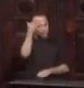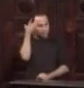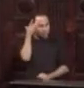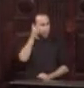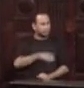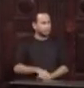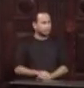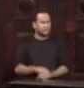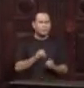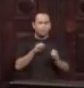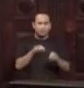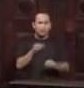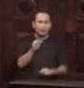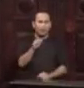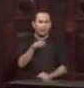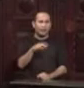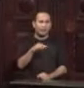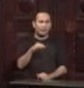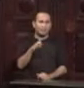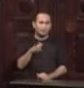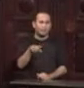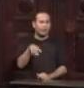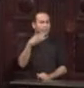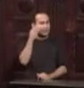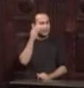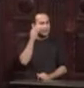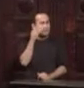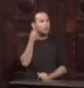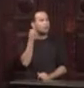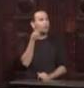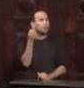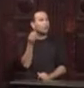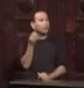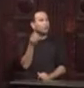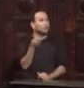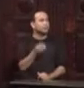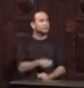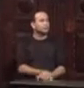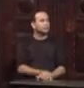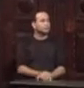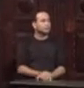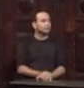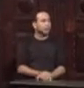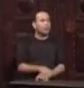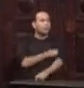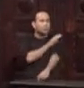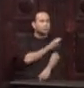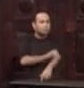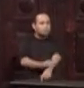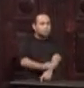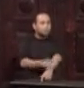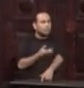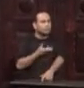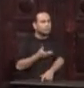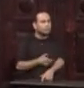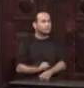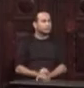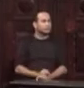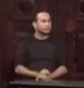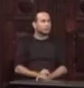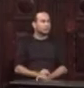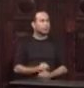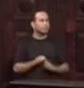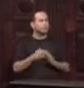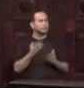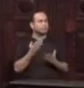da arte, entendido aí como muito relacionada com as questões da cultura, da estética, da